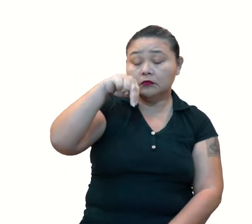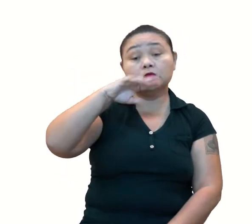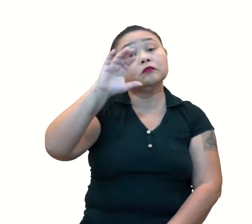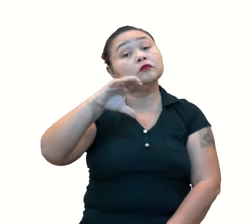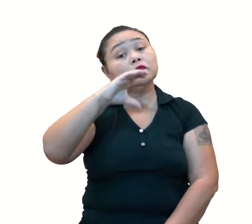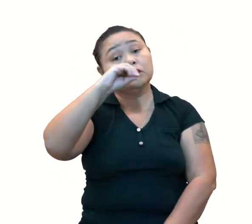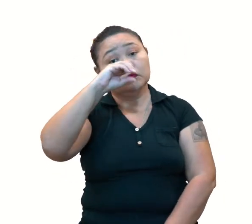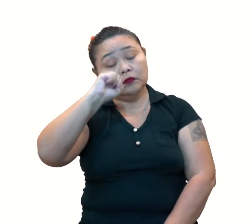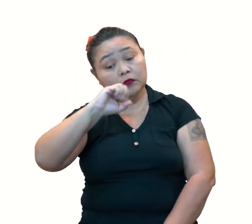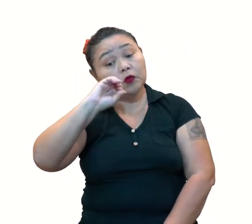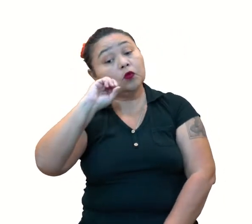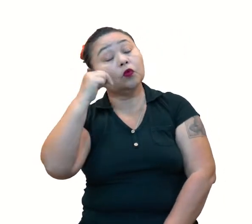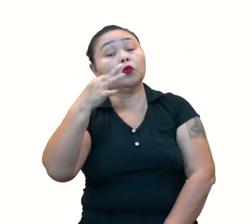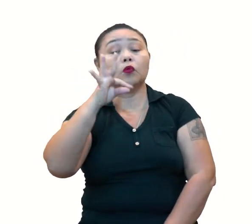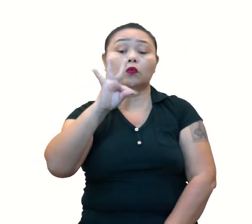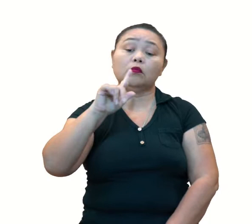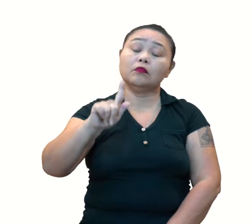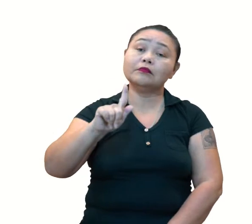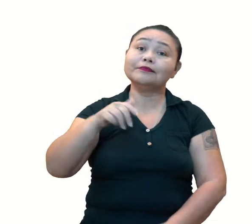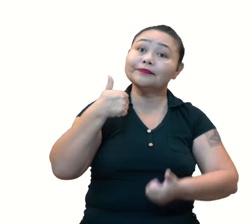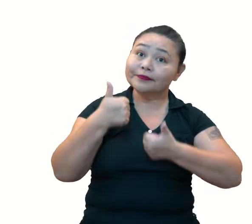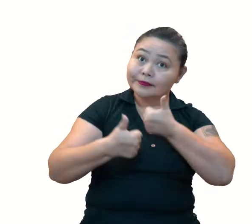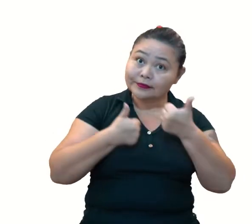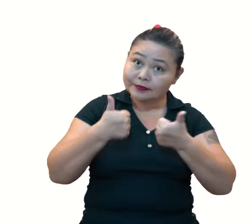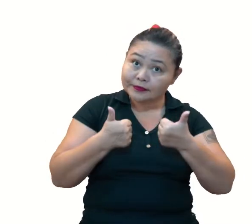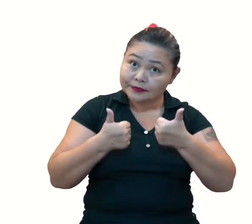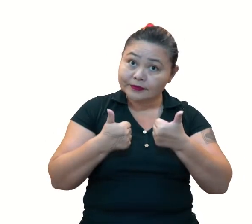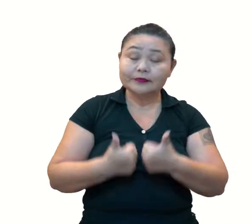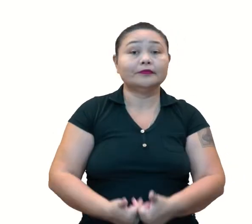tangente. Beleza?